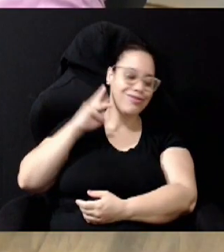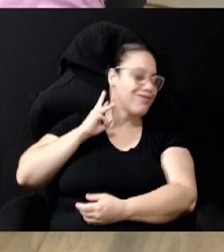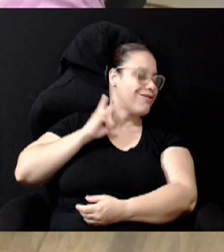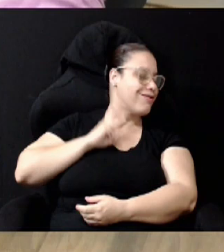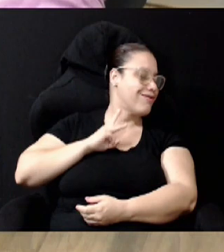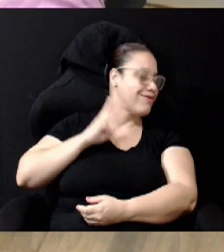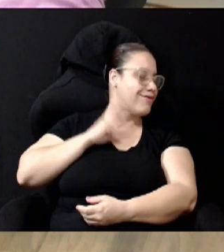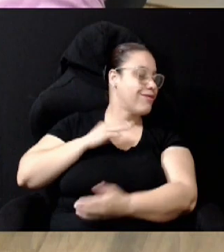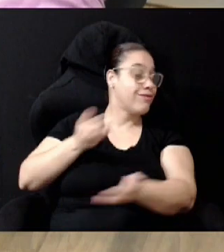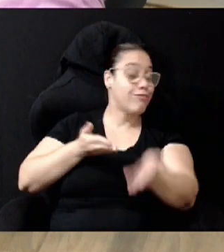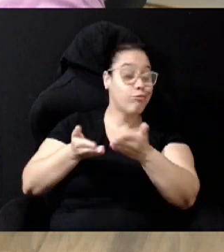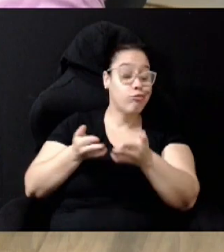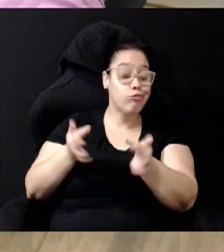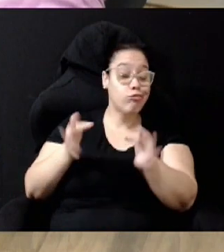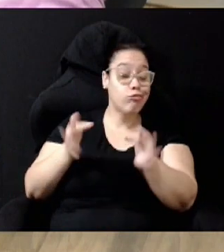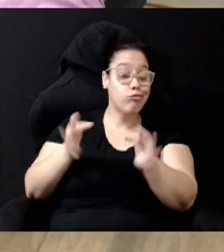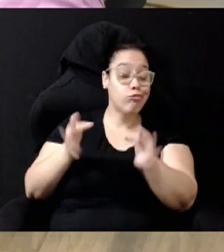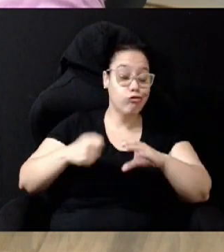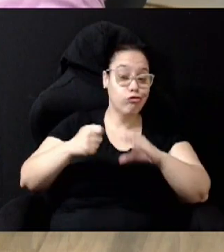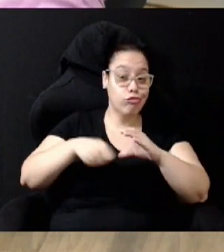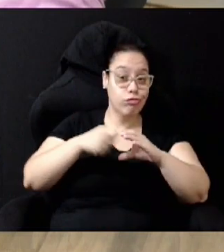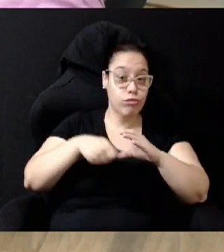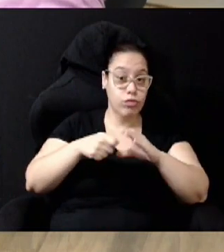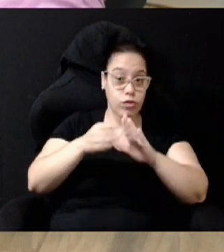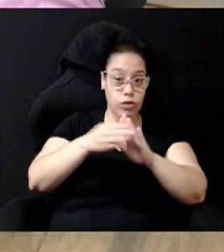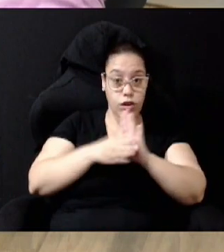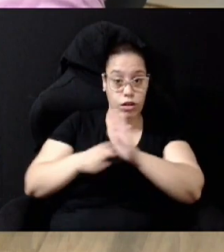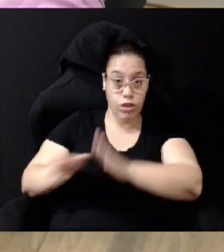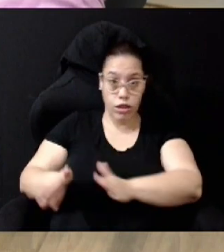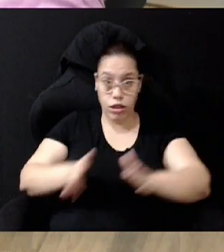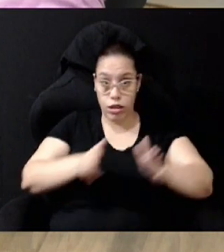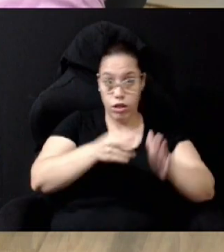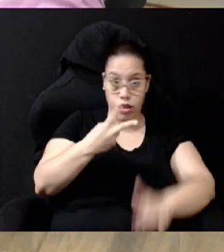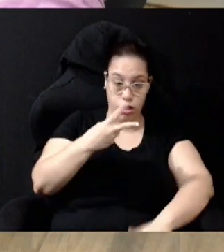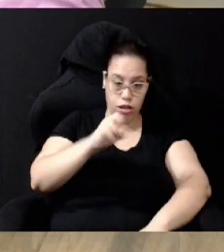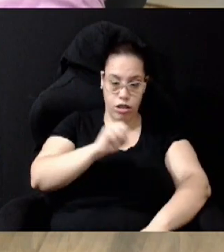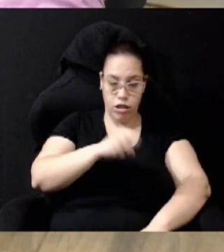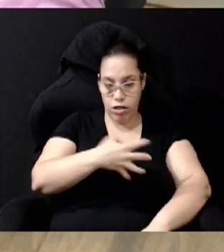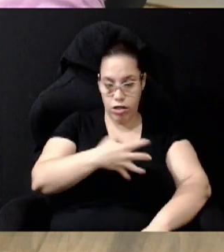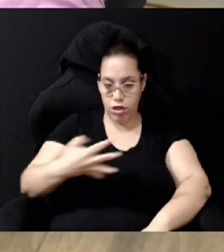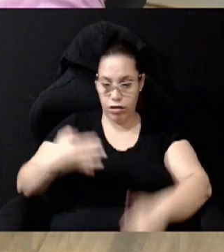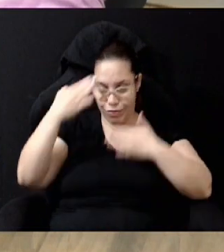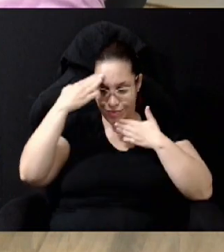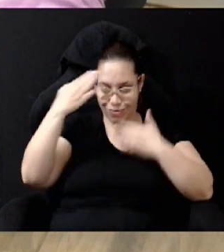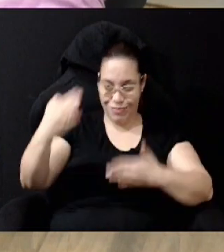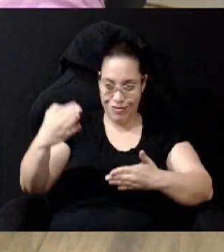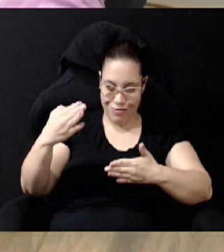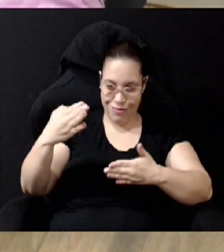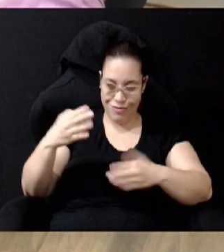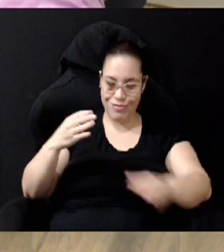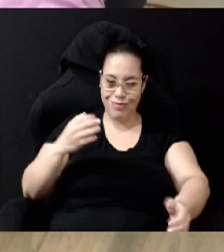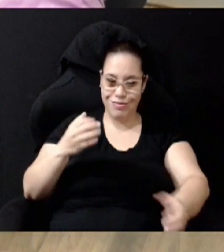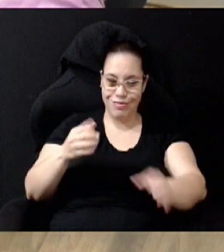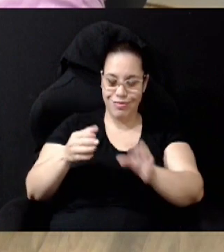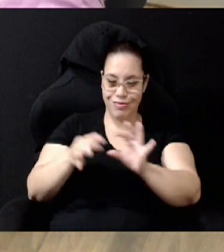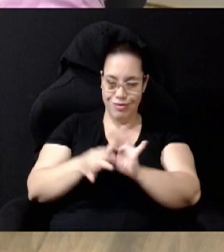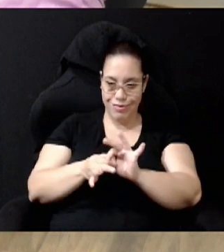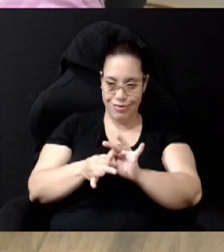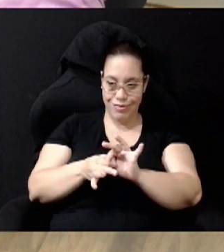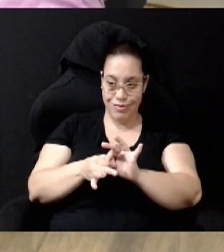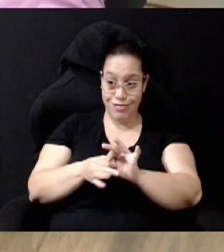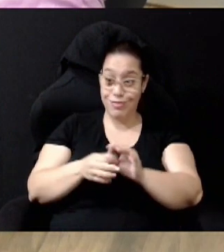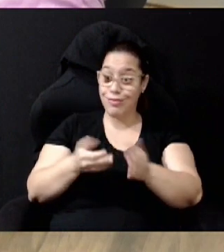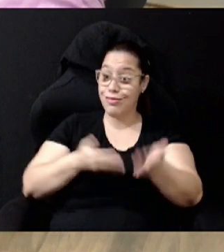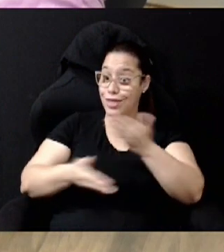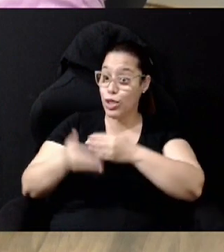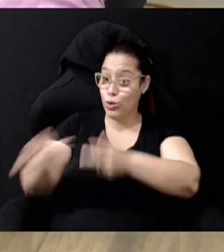último programa do Questão de Ordem de 2024, quero agradecer a parceria todas as vezes que nós fizemos o convite, que o